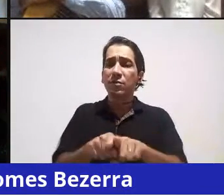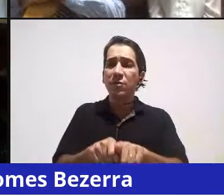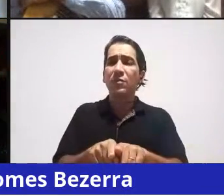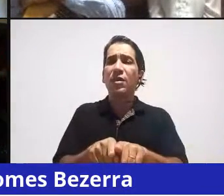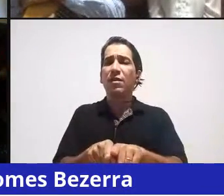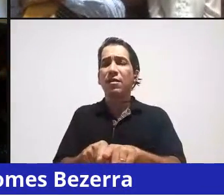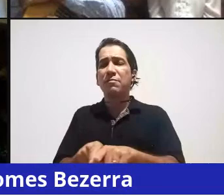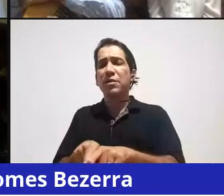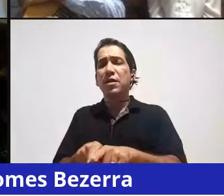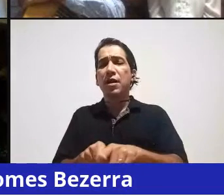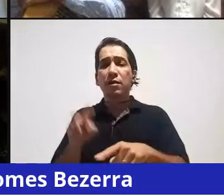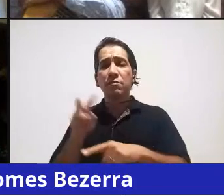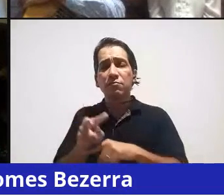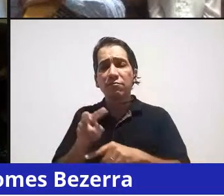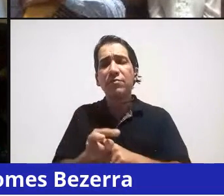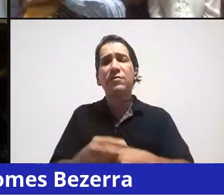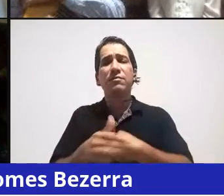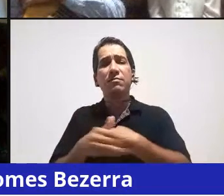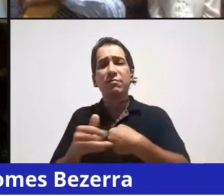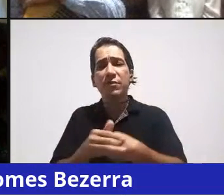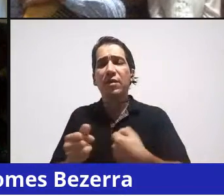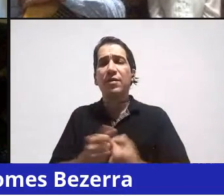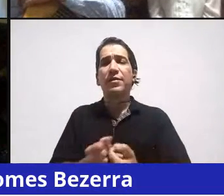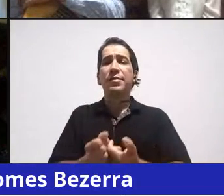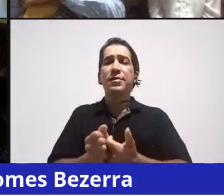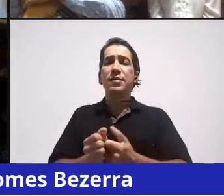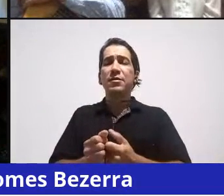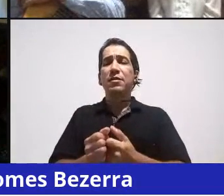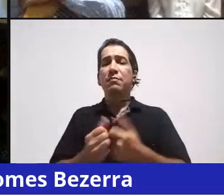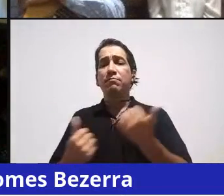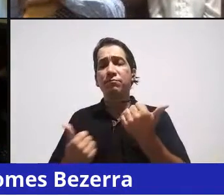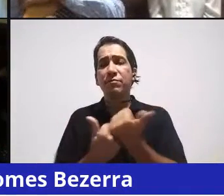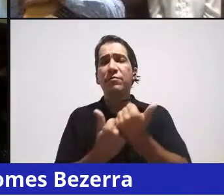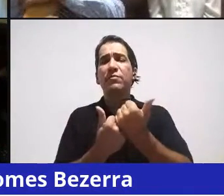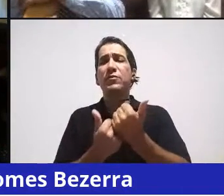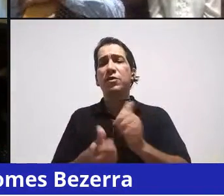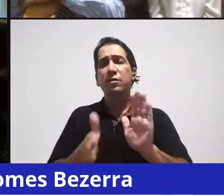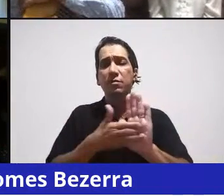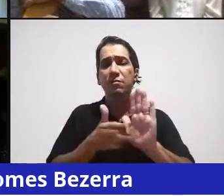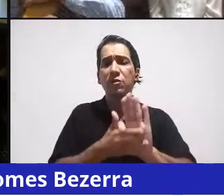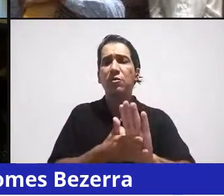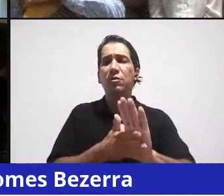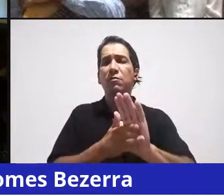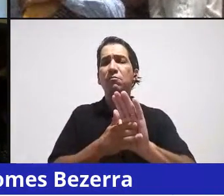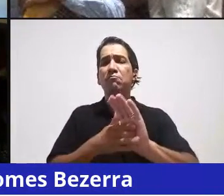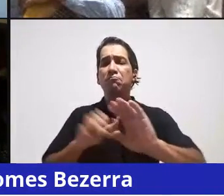sempre apoiar essa proposta de fortalecimento e